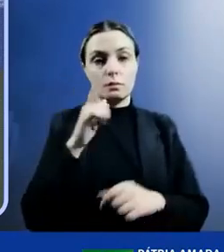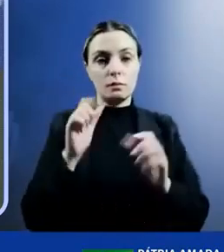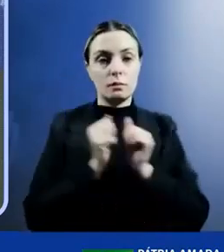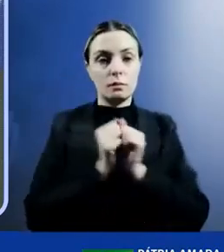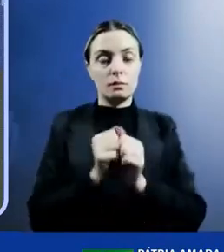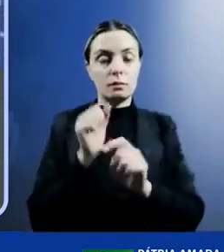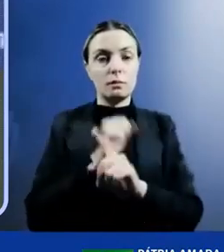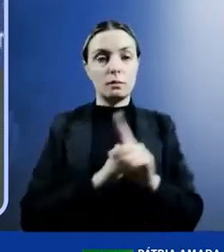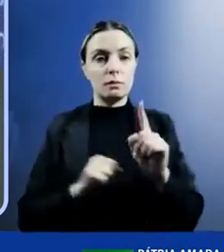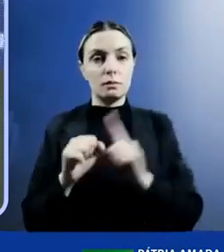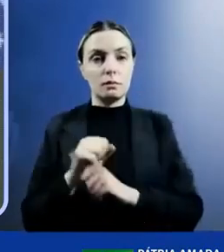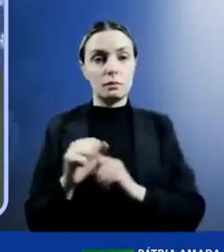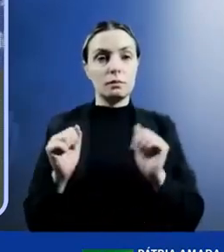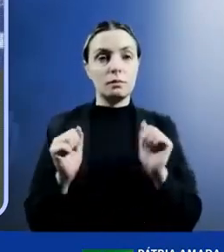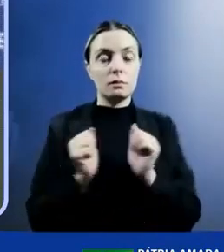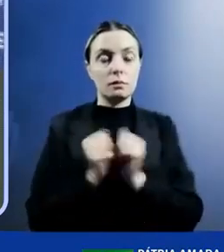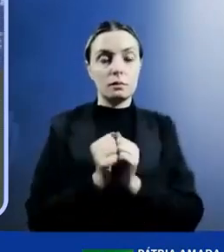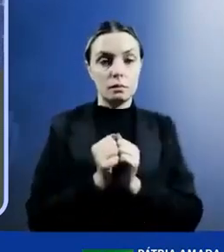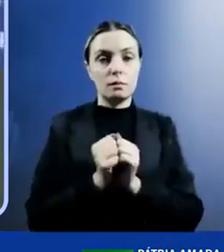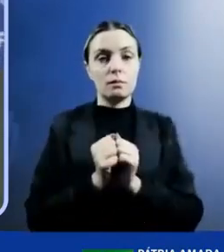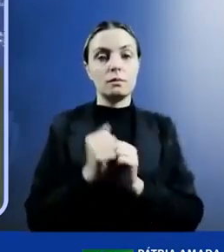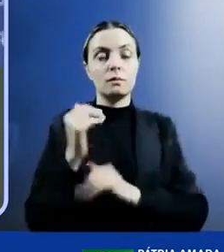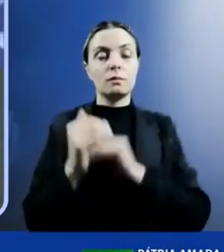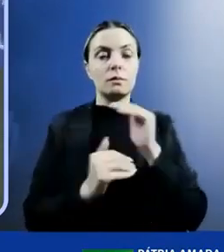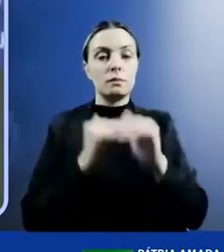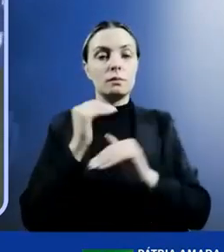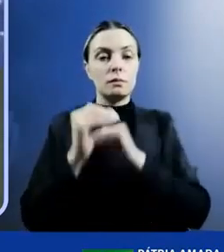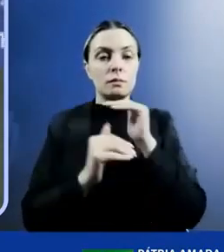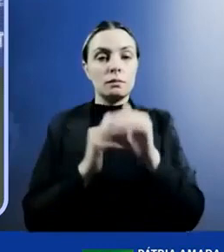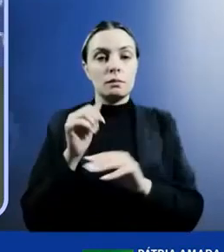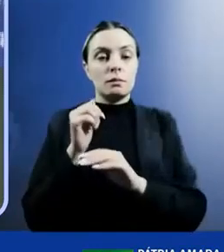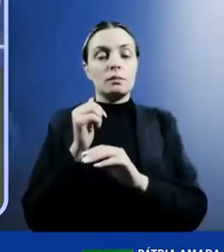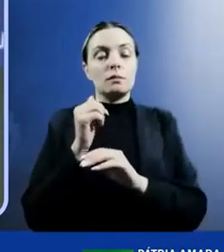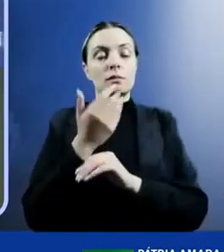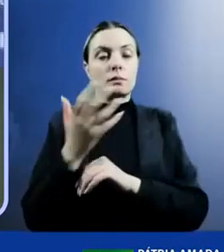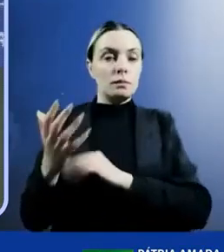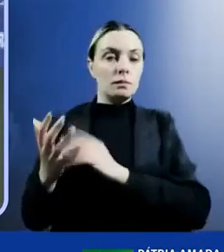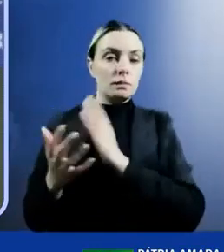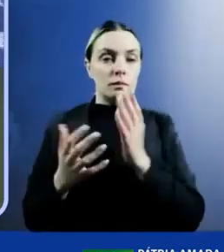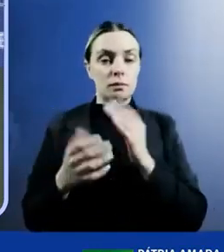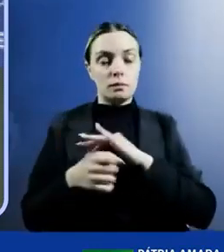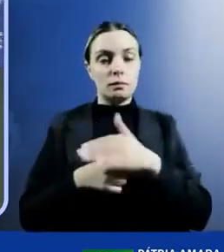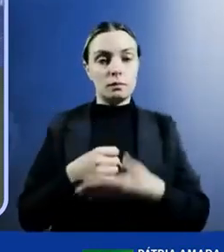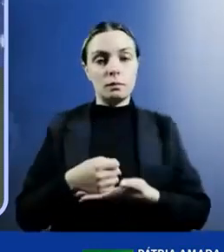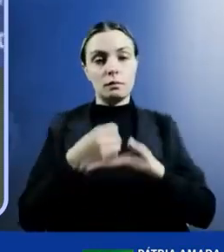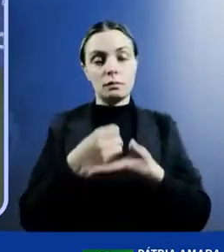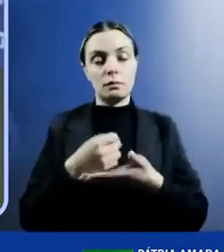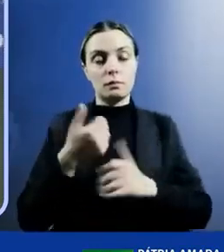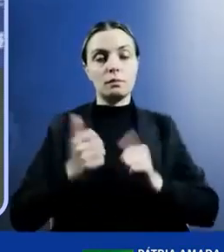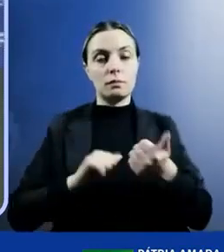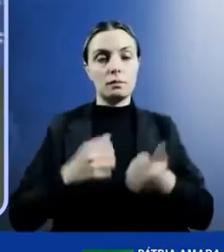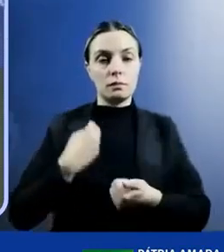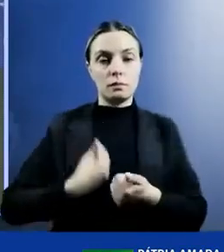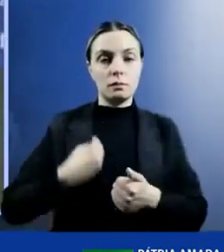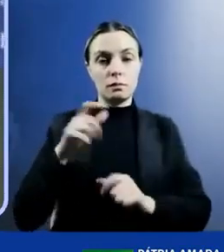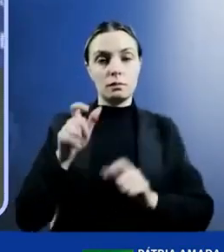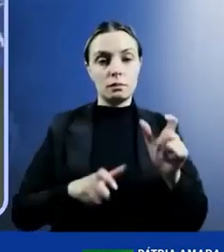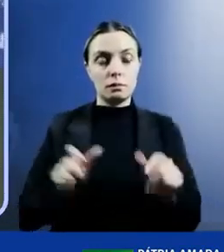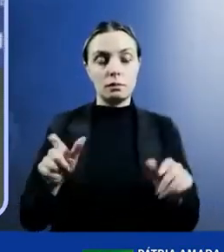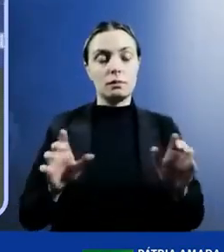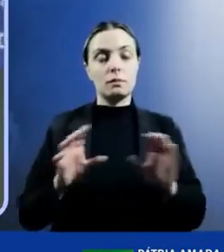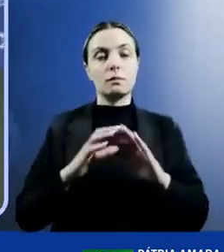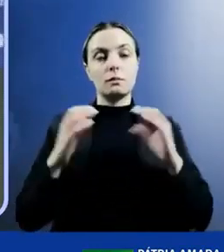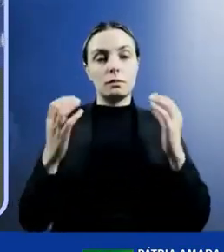vir acompanhadas com o desenvolvimento sustentável, com a qualidade de vida das pessoas, com as comunidades